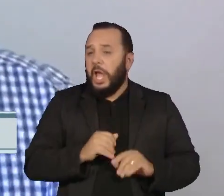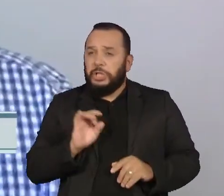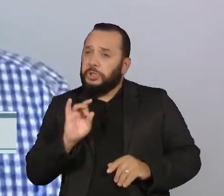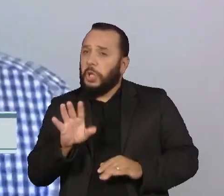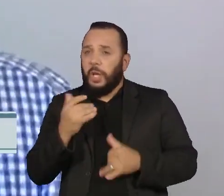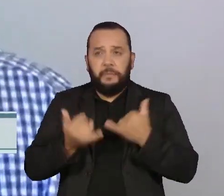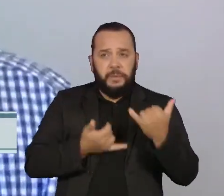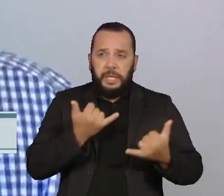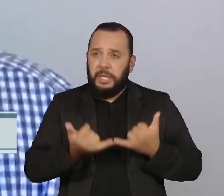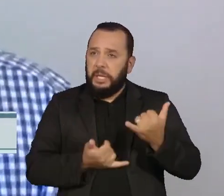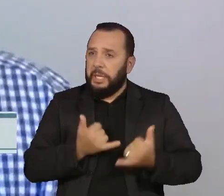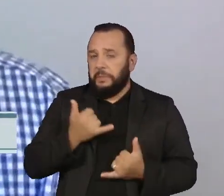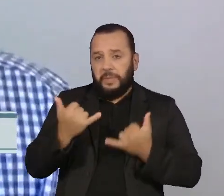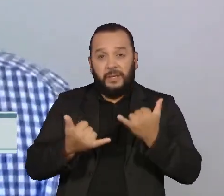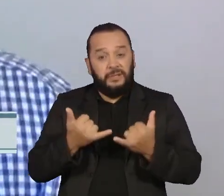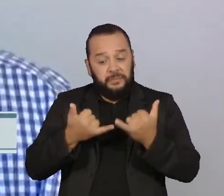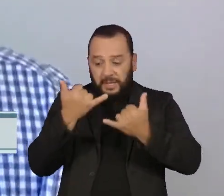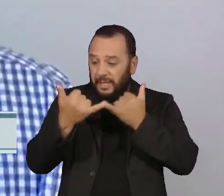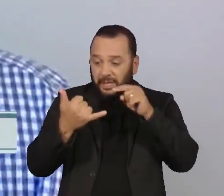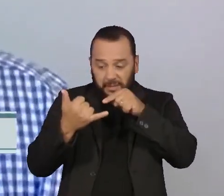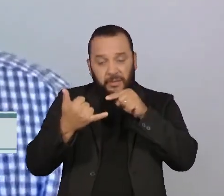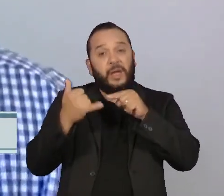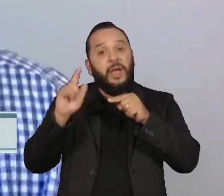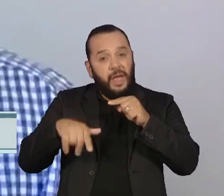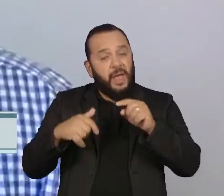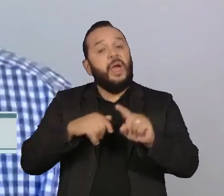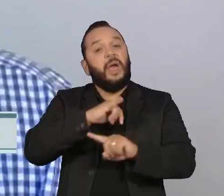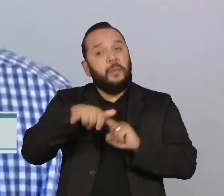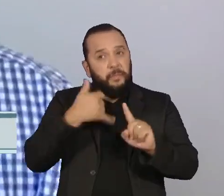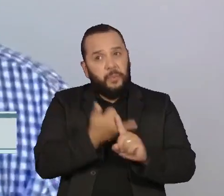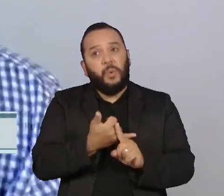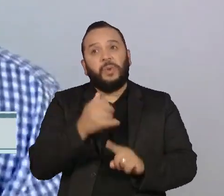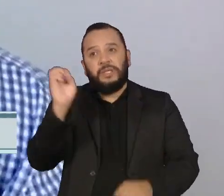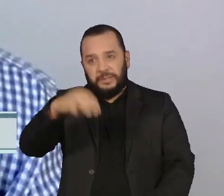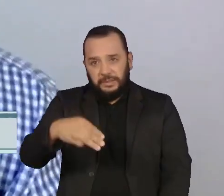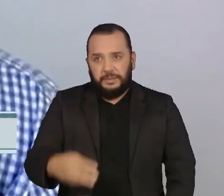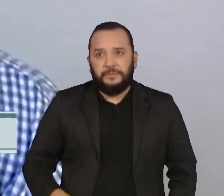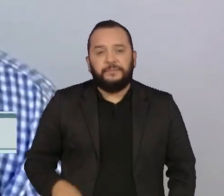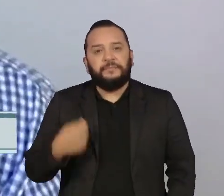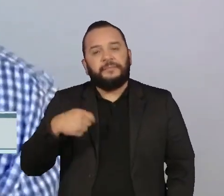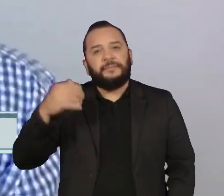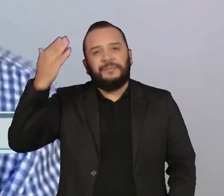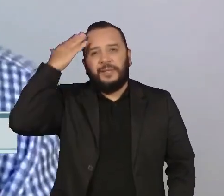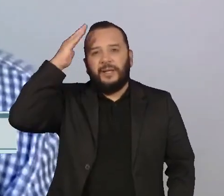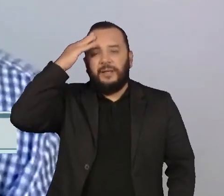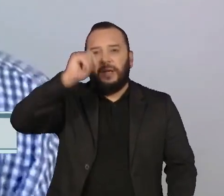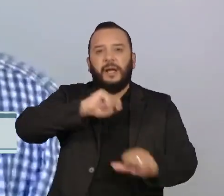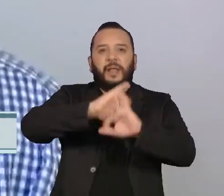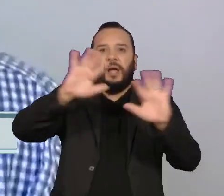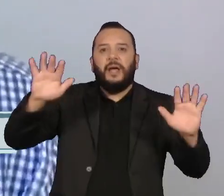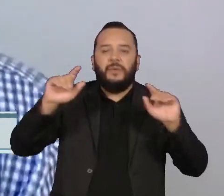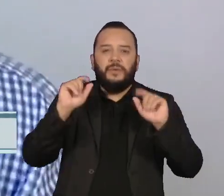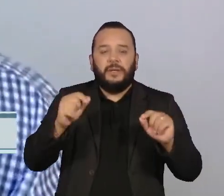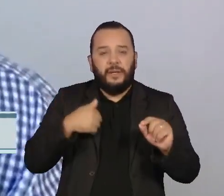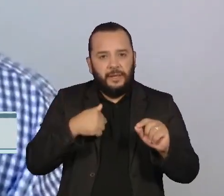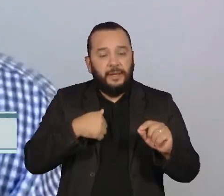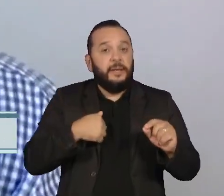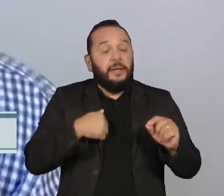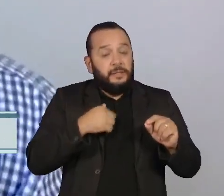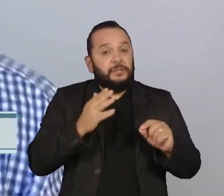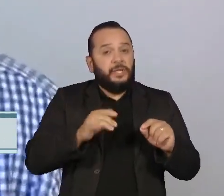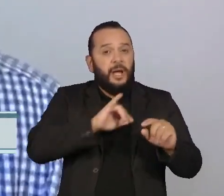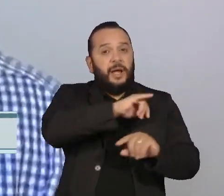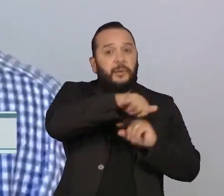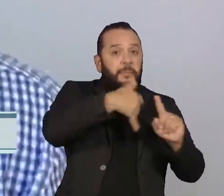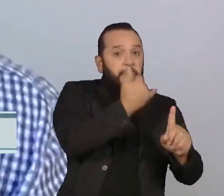brincadeira, etc. Então, ter essa clareza a respeito desse limiar, dessa linha tênue entre o que é bullying e